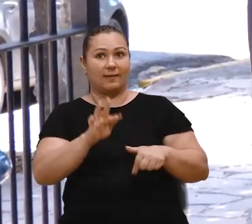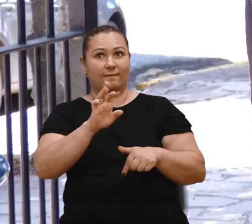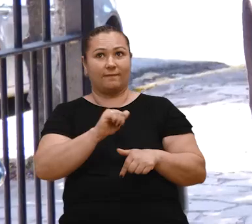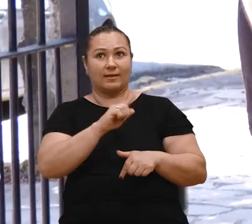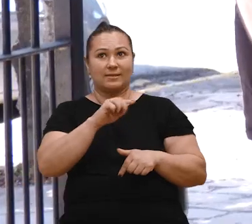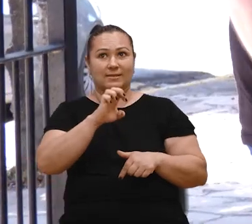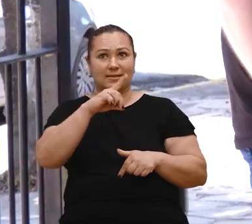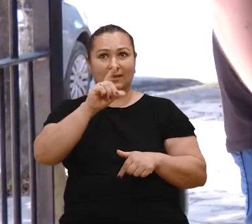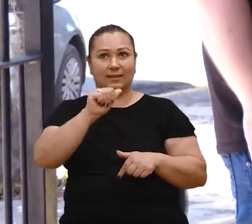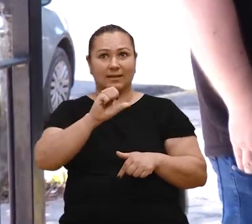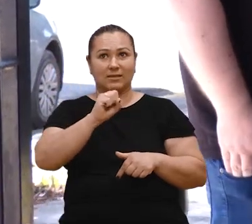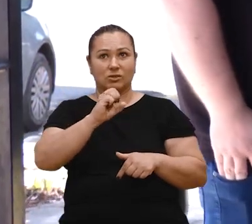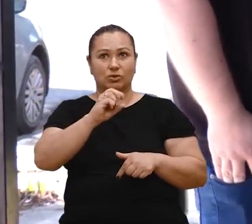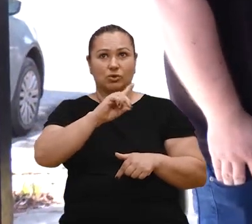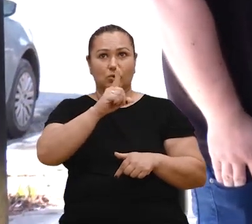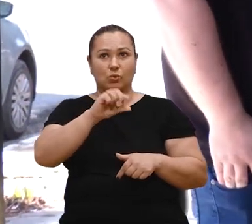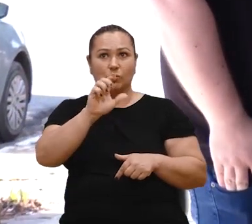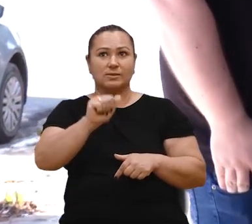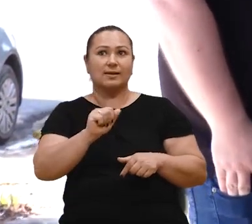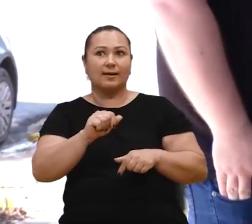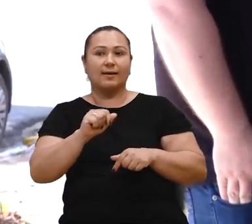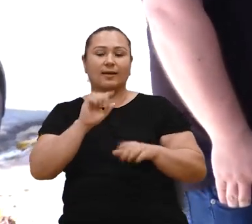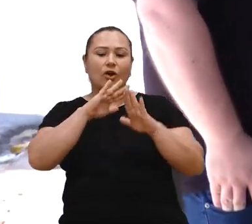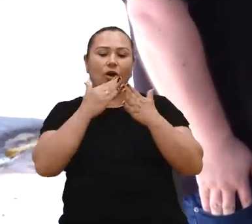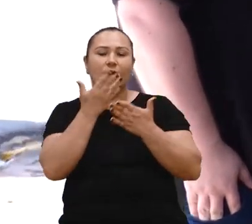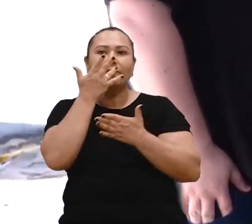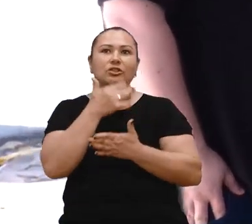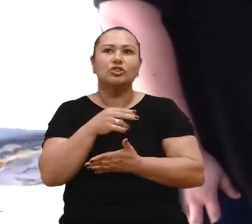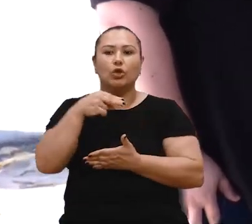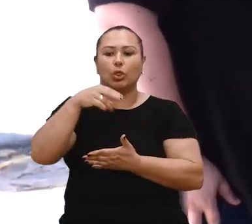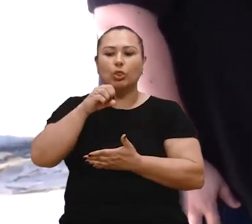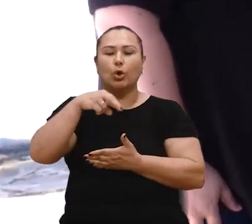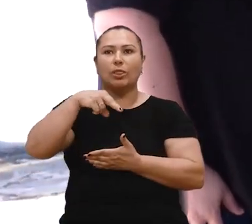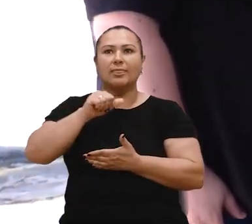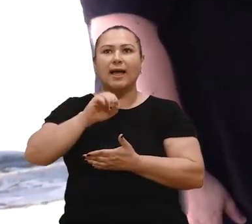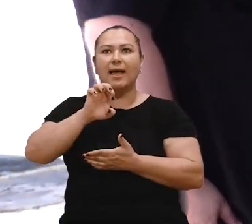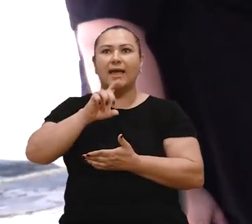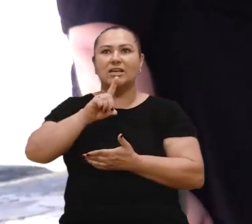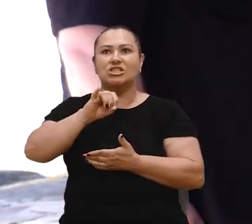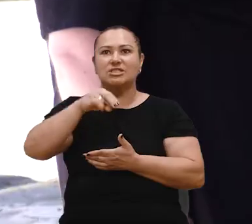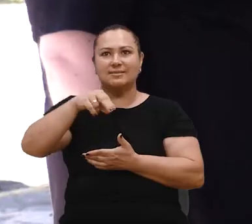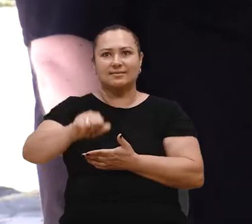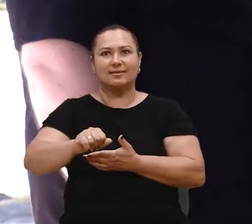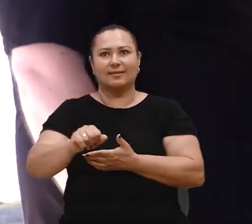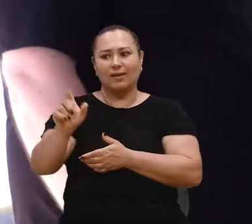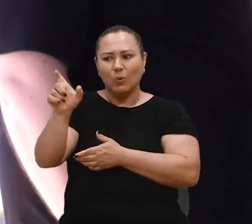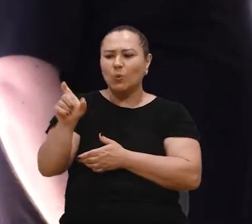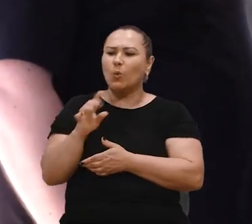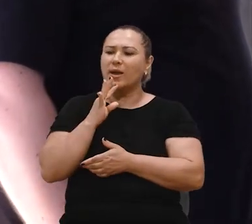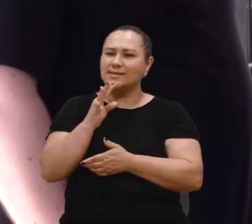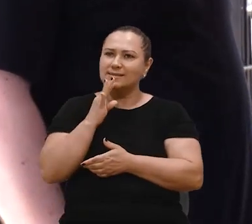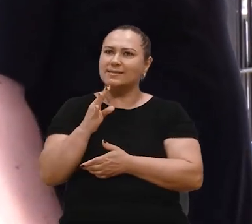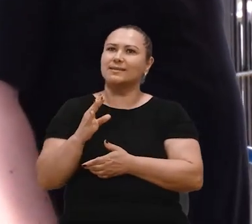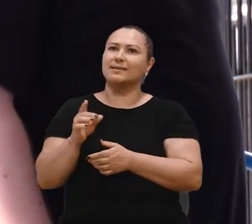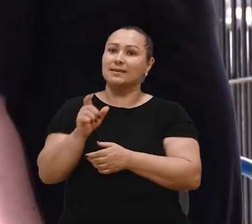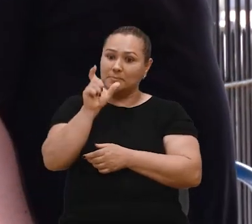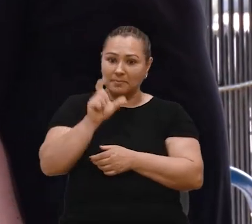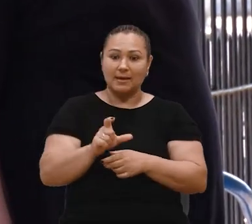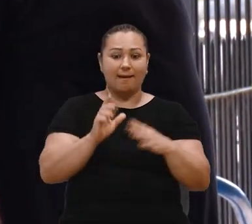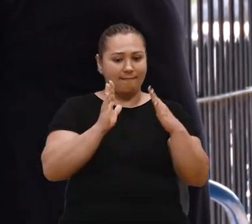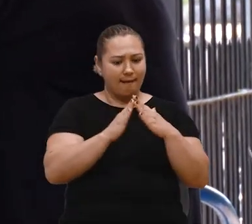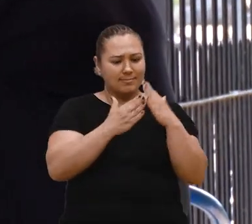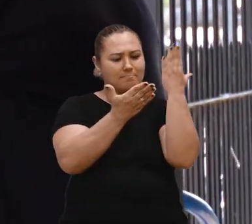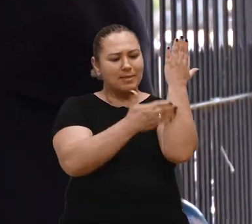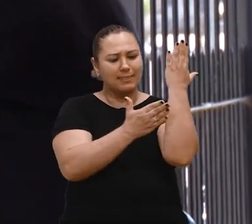aqui em Fazenda Souza, na escolinha infantil Nona Égida, né? Penso que eu conhecia a Nona Égida, uma pessoa fantástica que morava